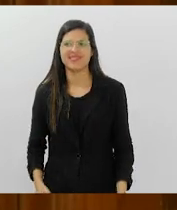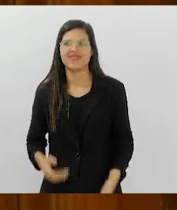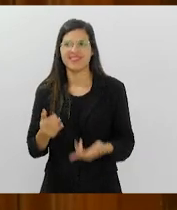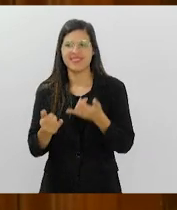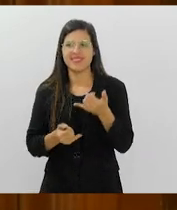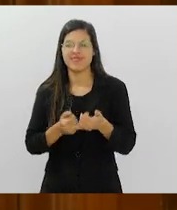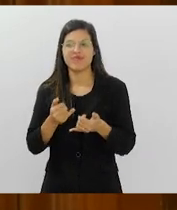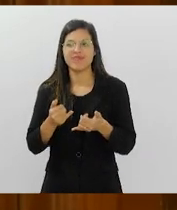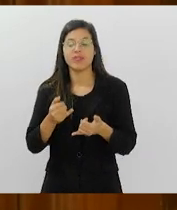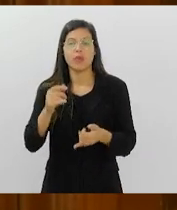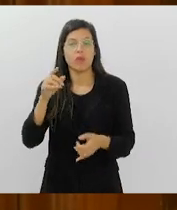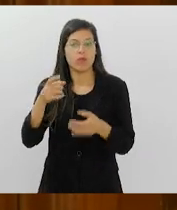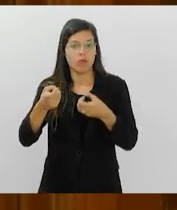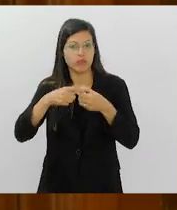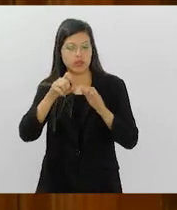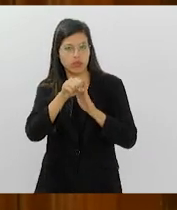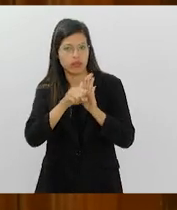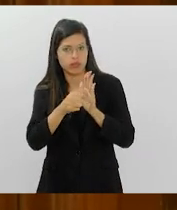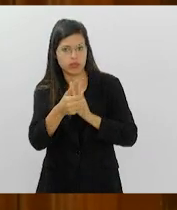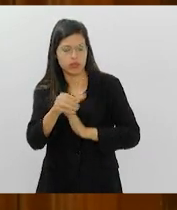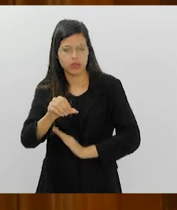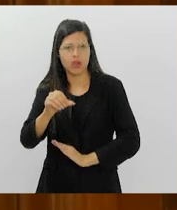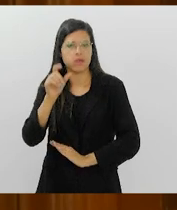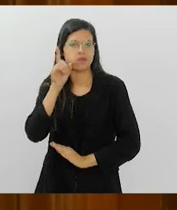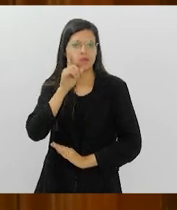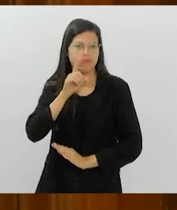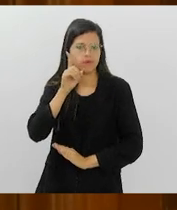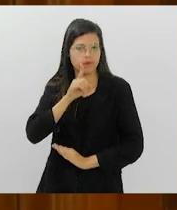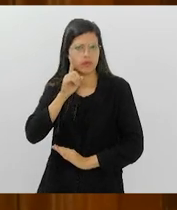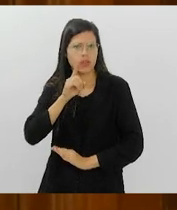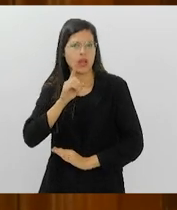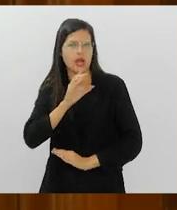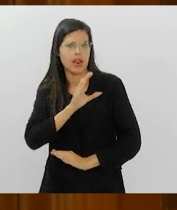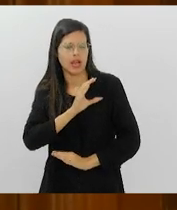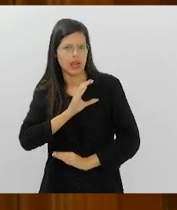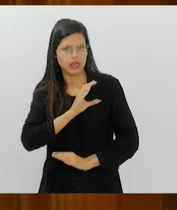Canadá. A gente já tem os primeiros casos